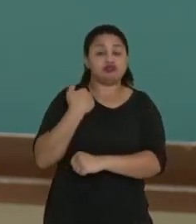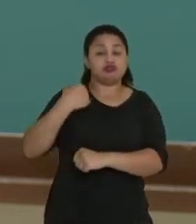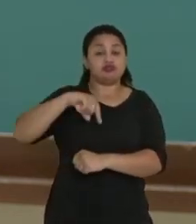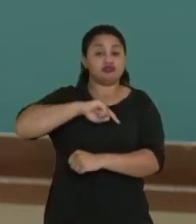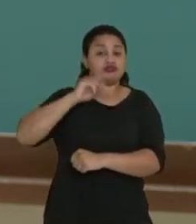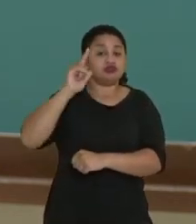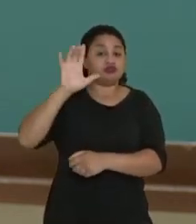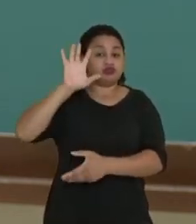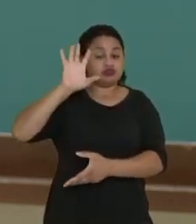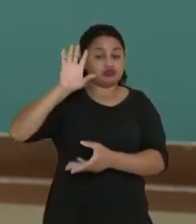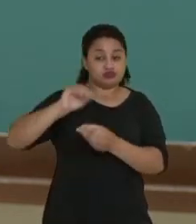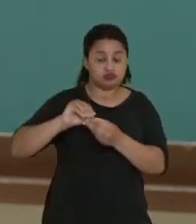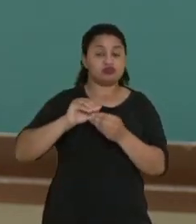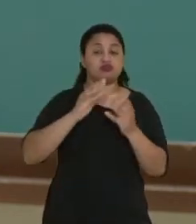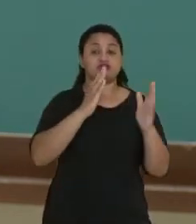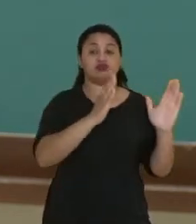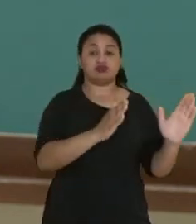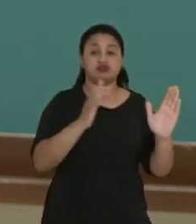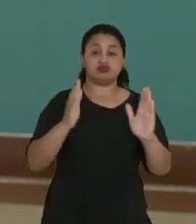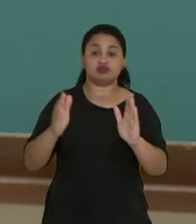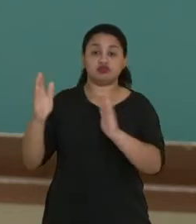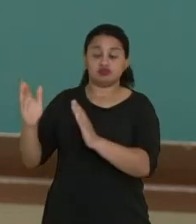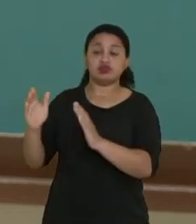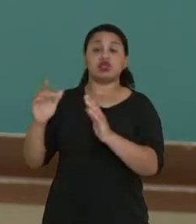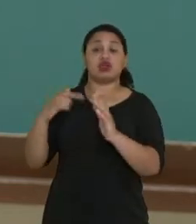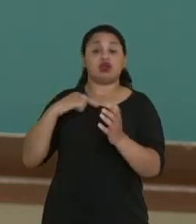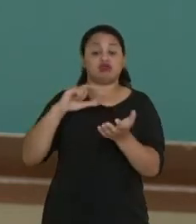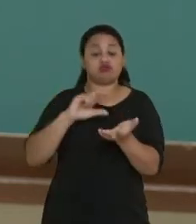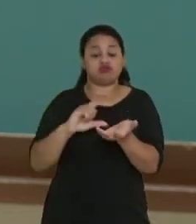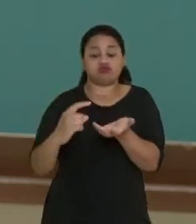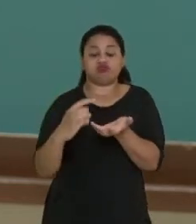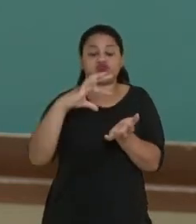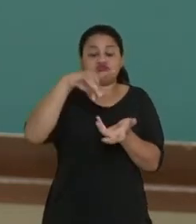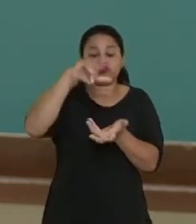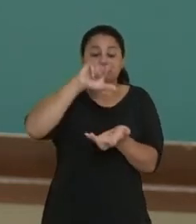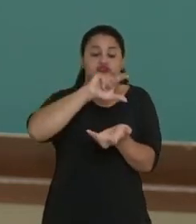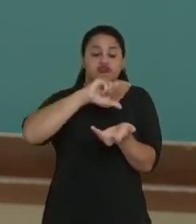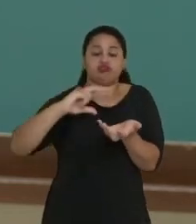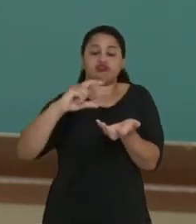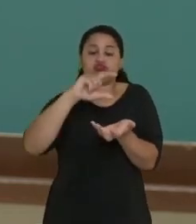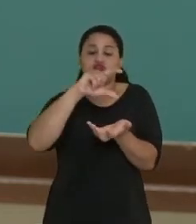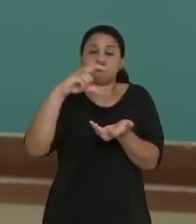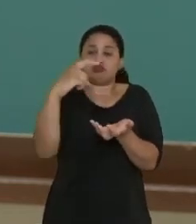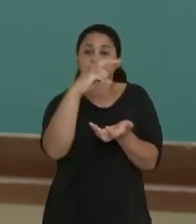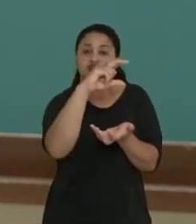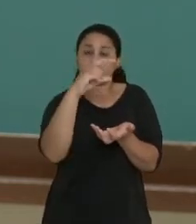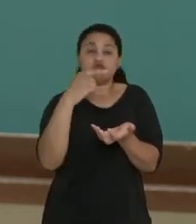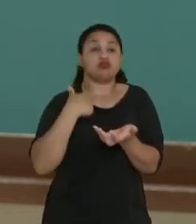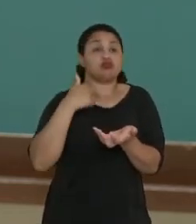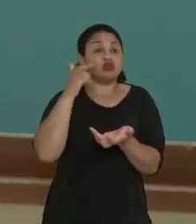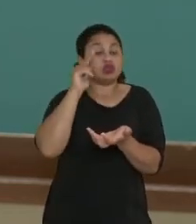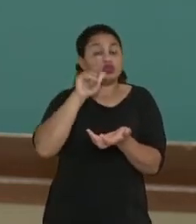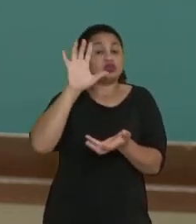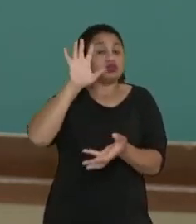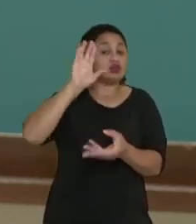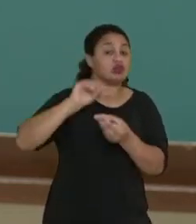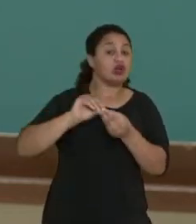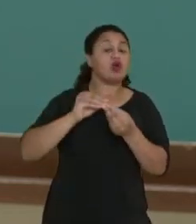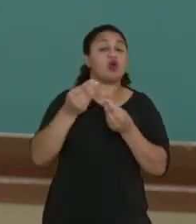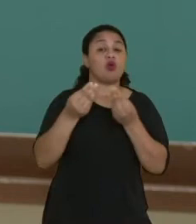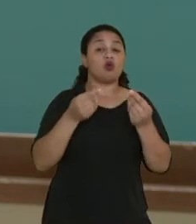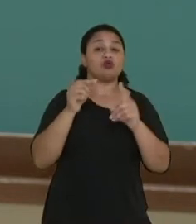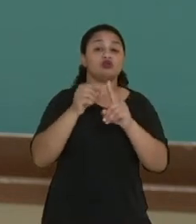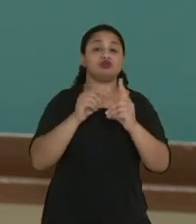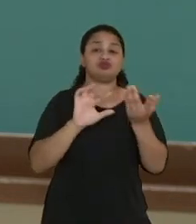zonas térmicas para entender por que existem essas diferenças nos tipos de clima do planeta, né? Então, vimos a divisão